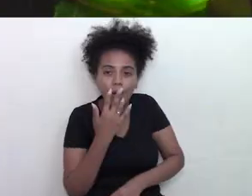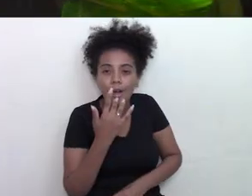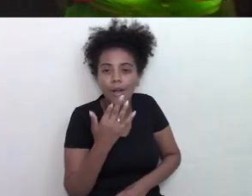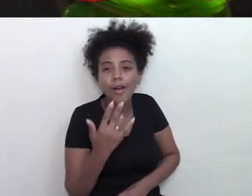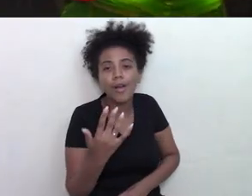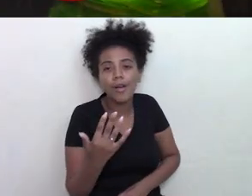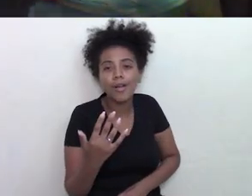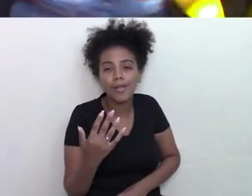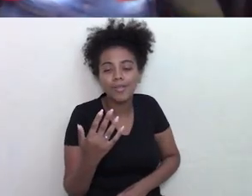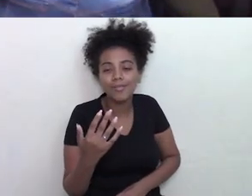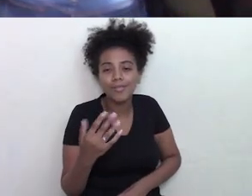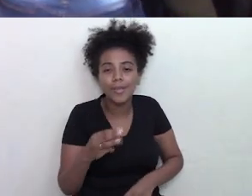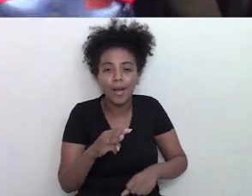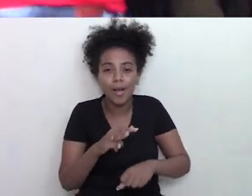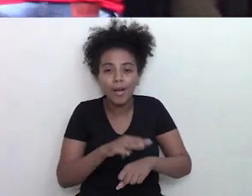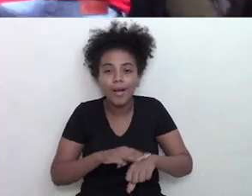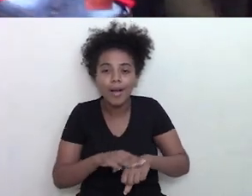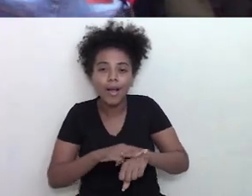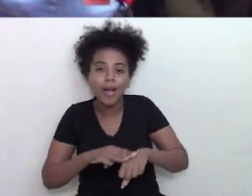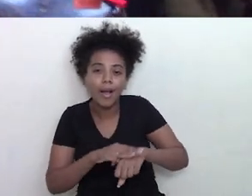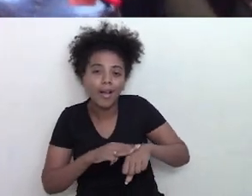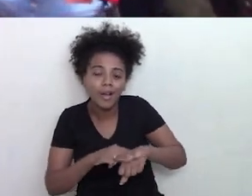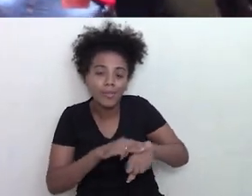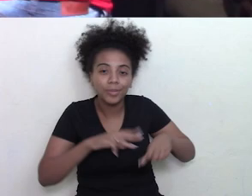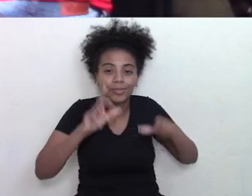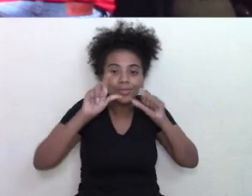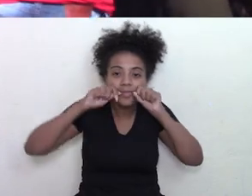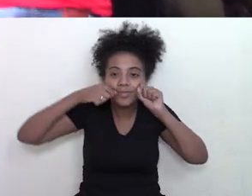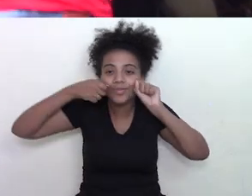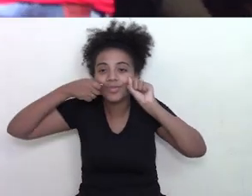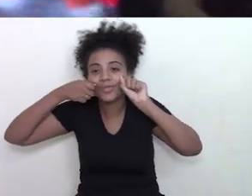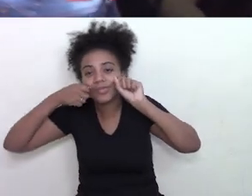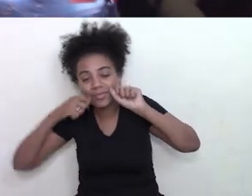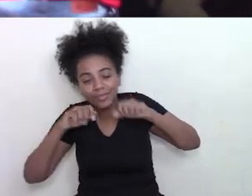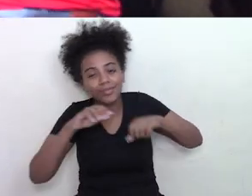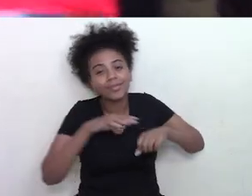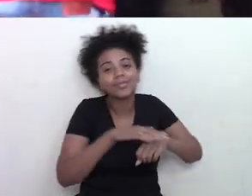cor. Nossa cor marrom. Marrom bombom. Marrom